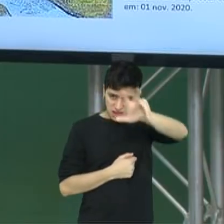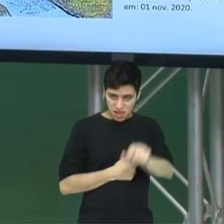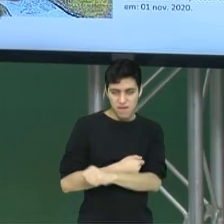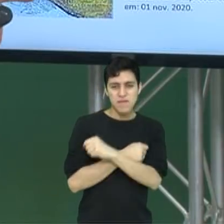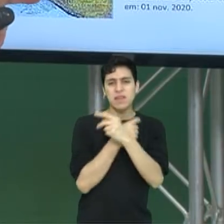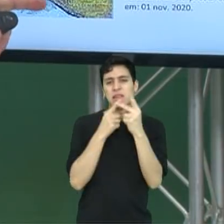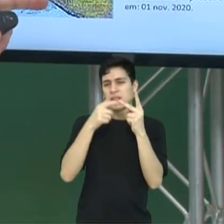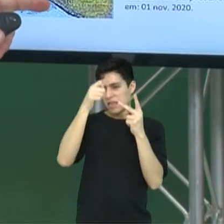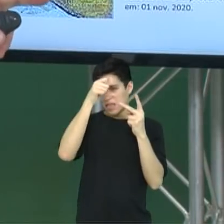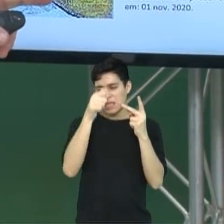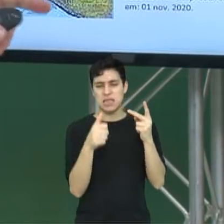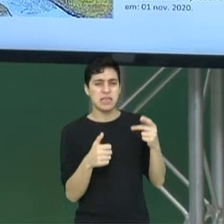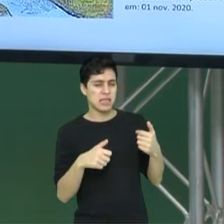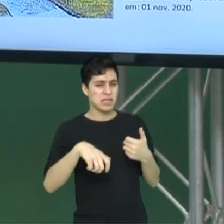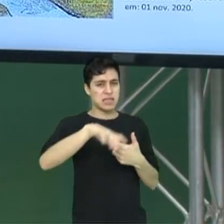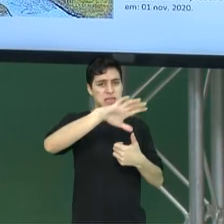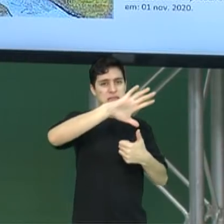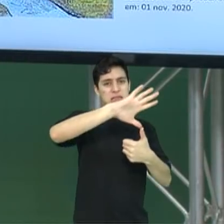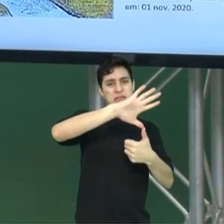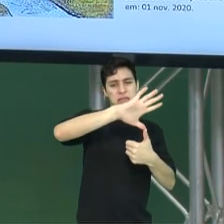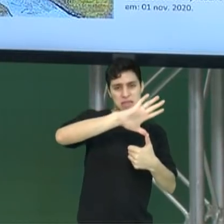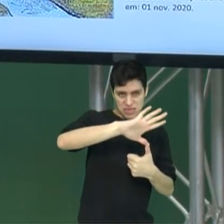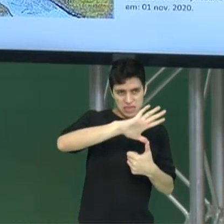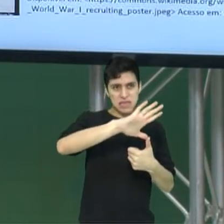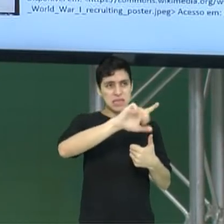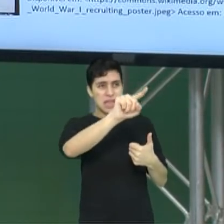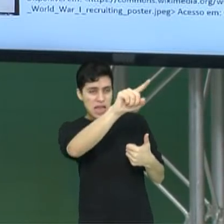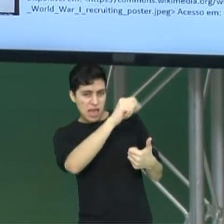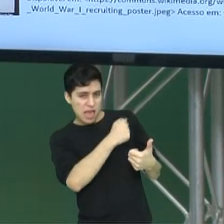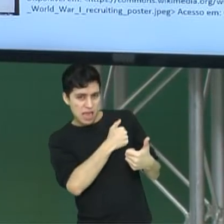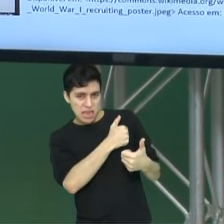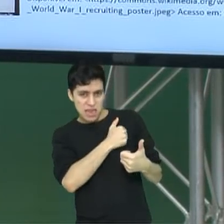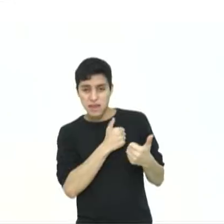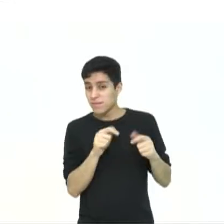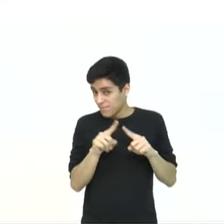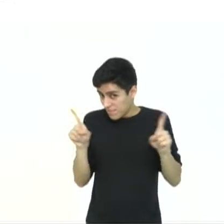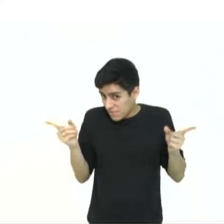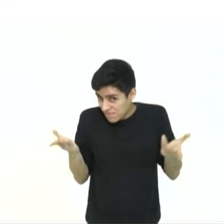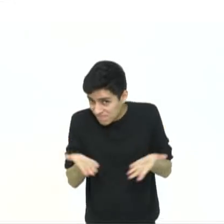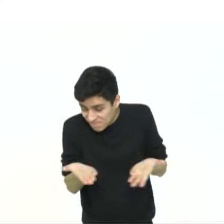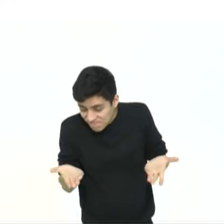Índia, América do Norte, desculpe, Canadá. Mas e agora?